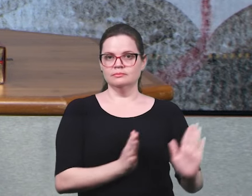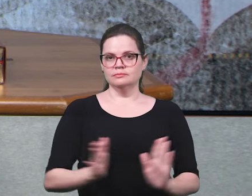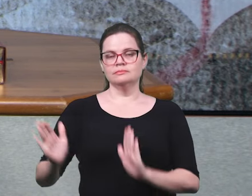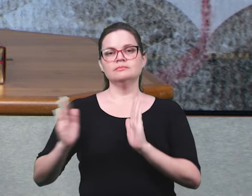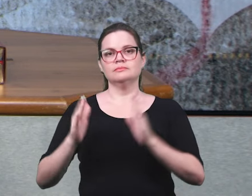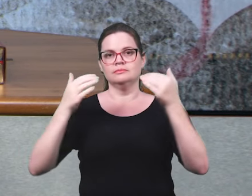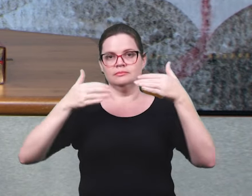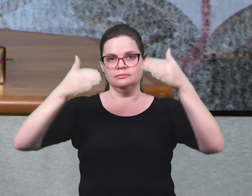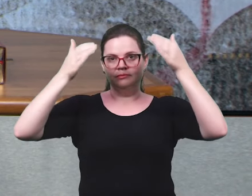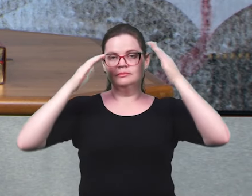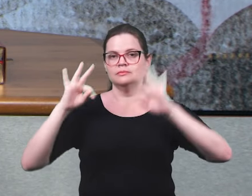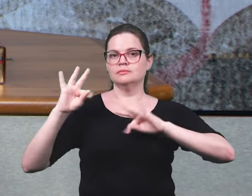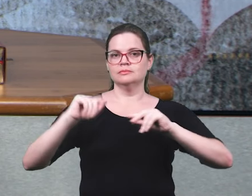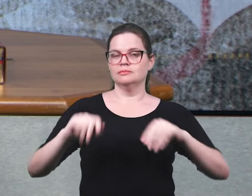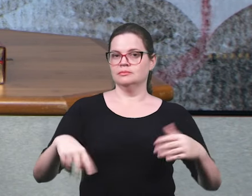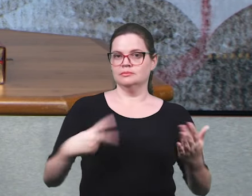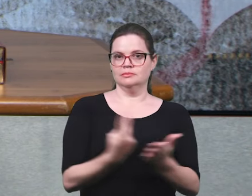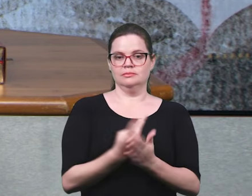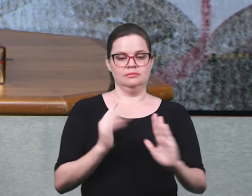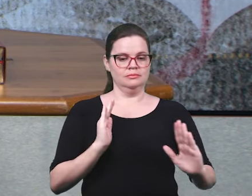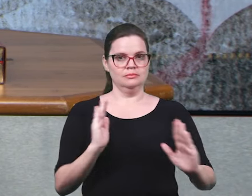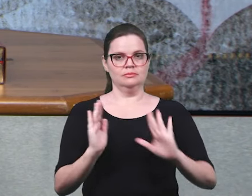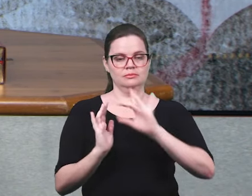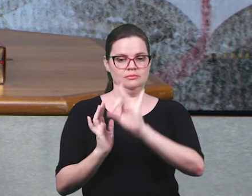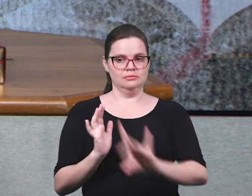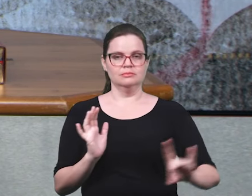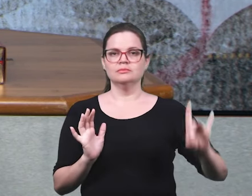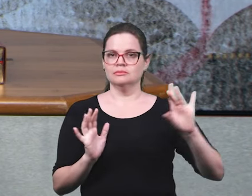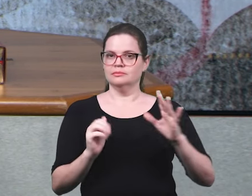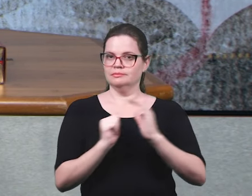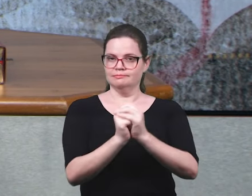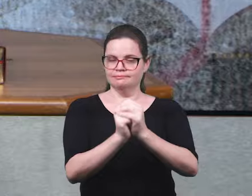e aquilo que aconteceu no período de cada um deles.